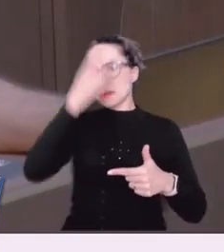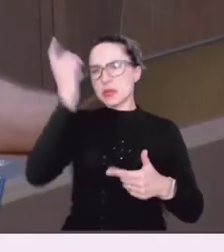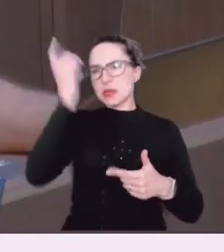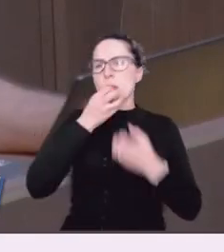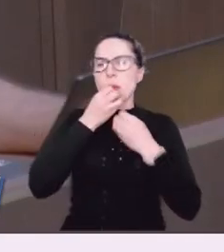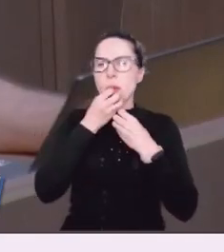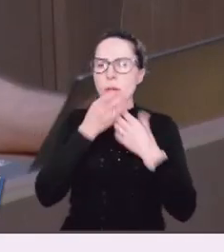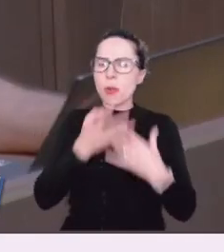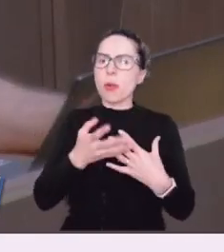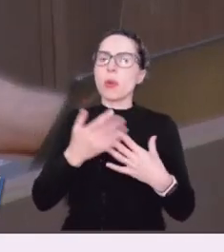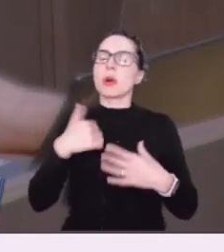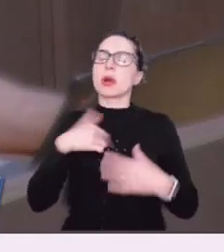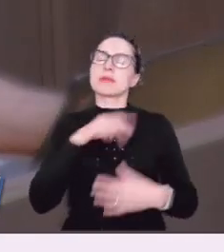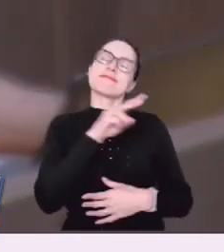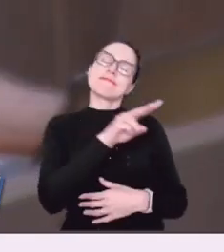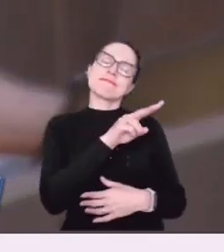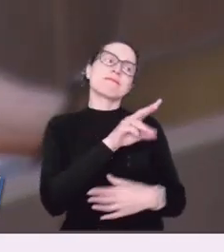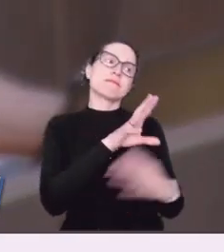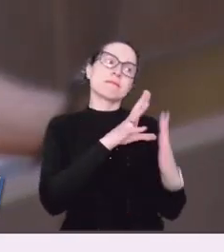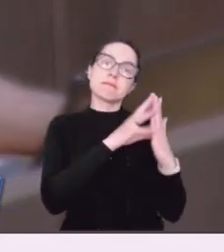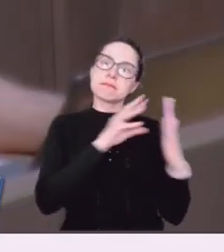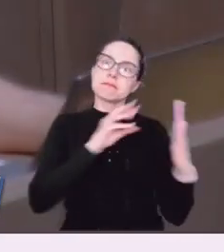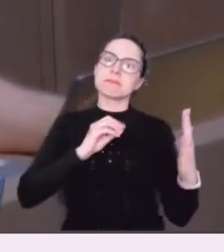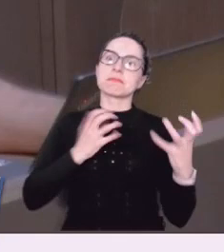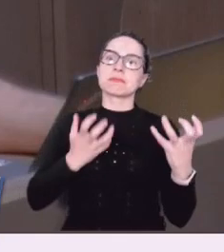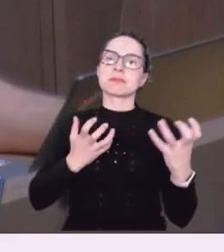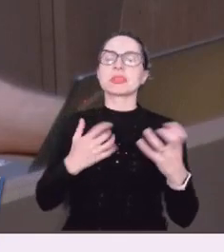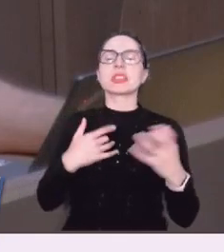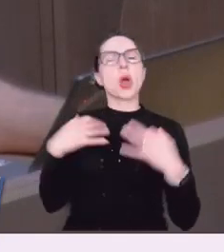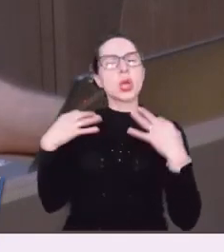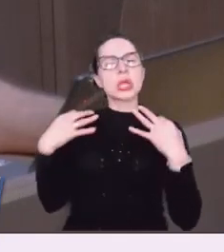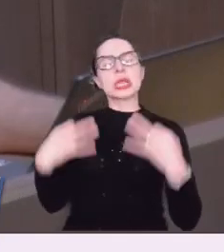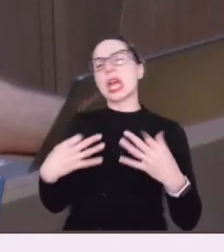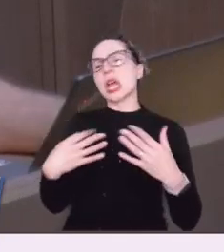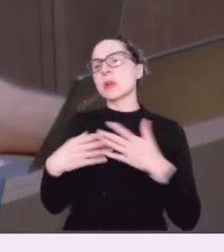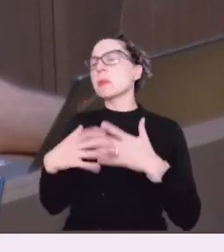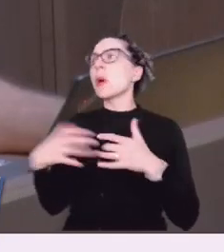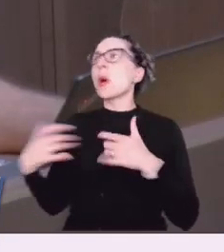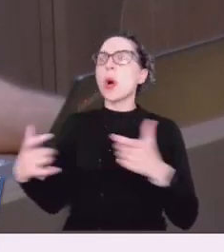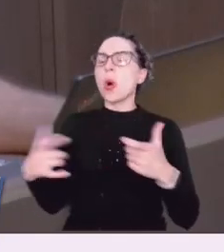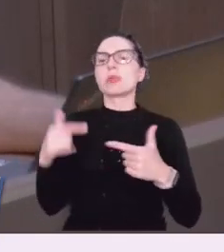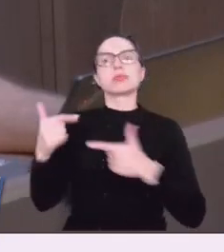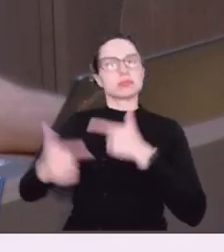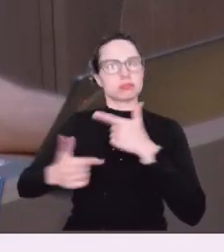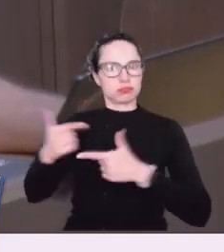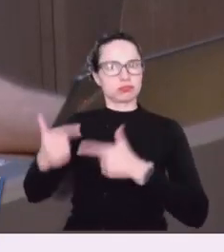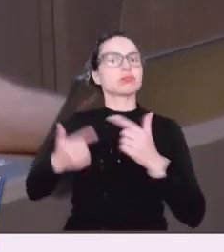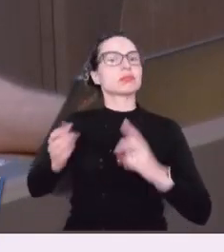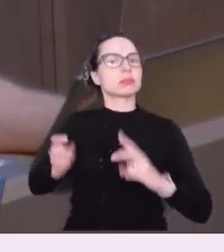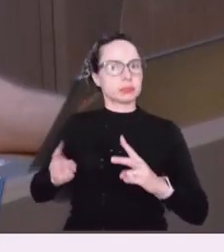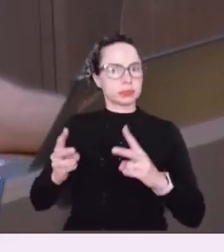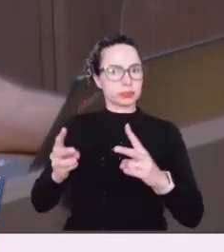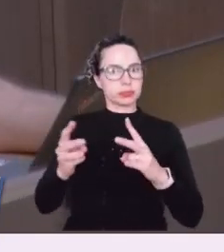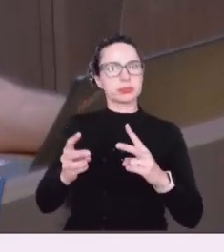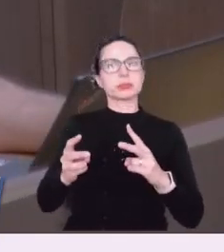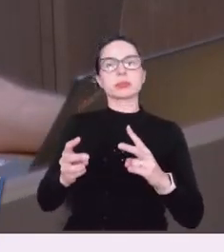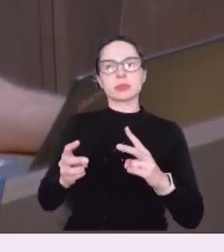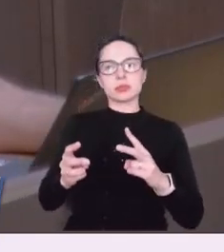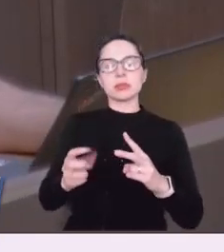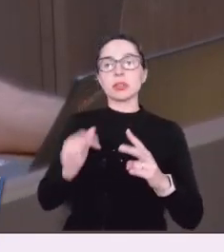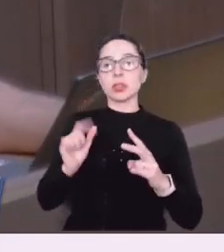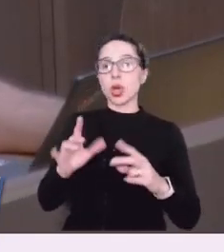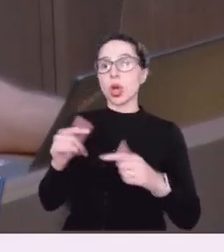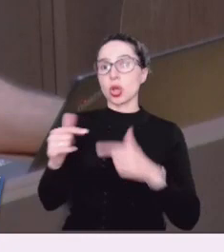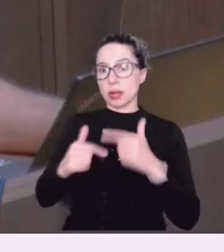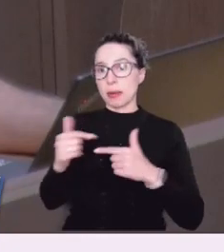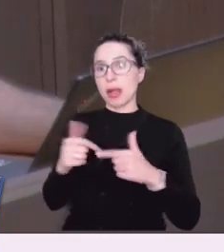espelha muito. E temos a certeza que onde ele está, com certeza continua trabalhando muito, não só no trabalho dele, como ajudando